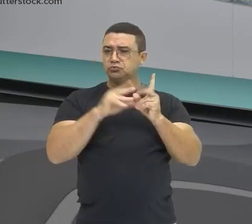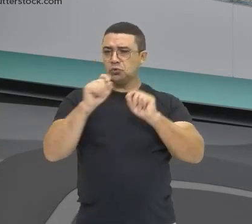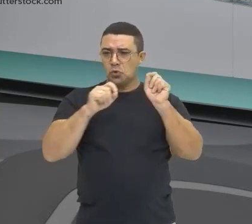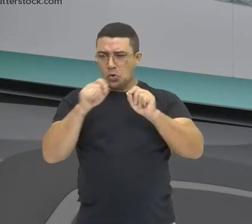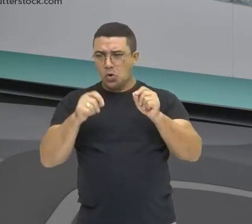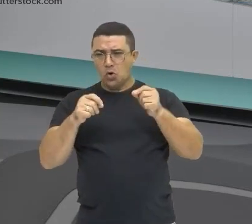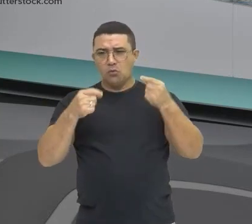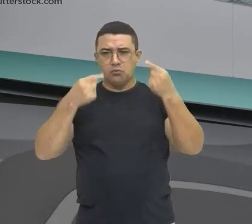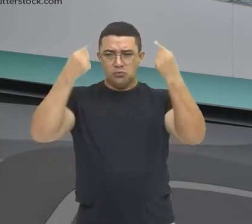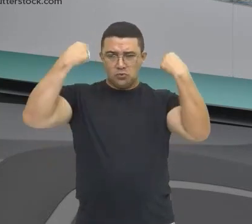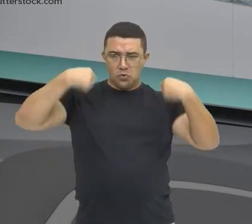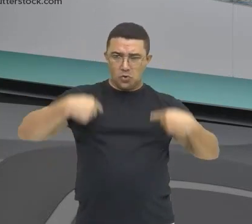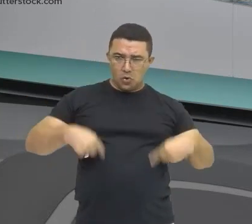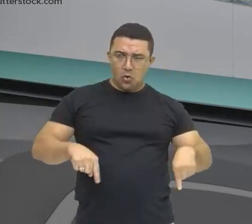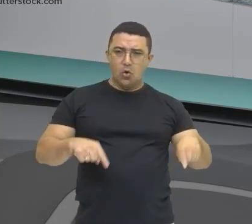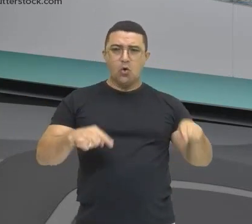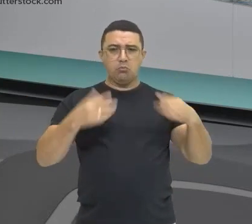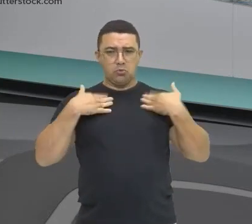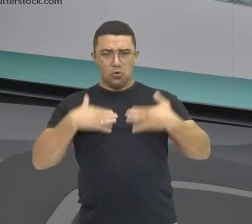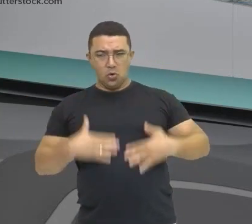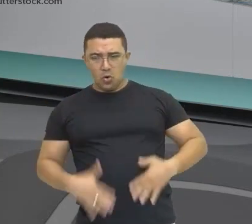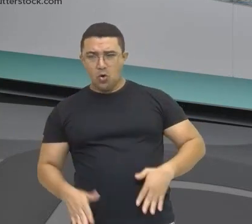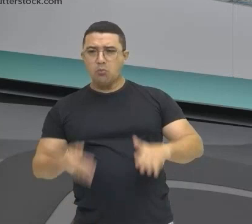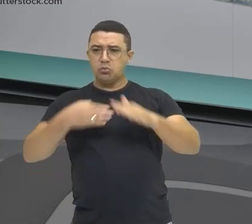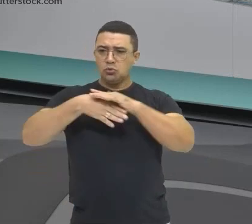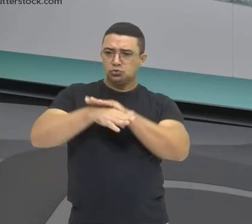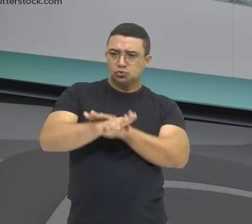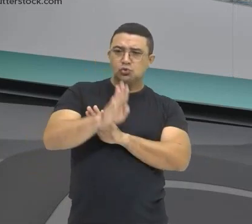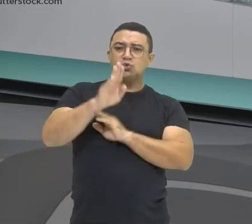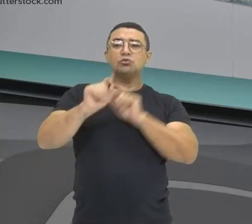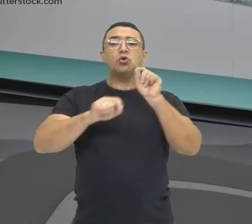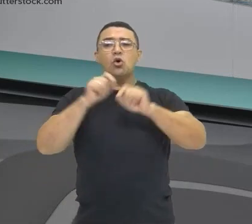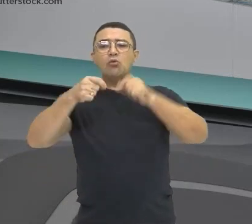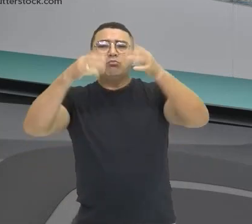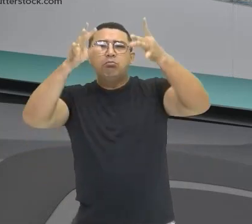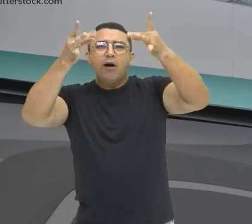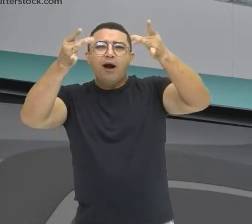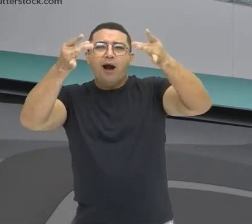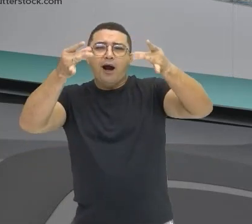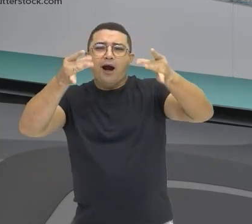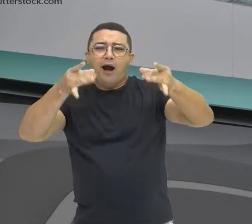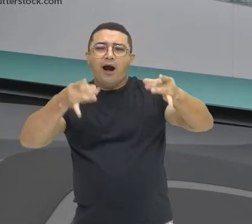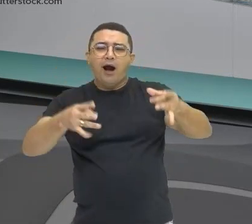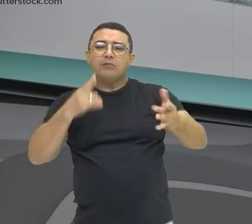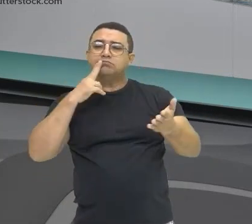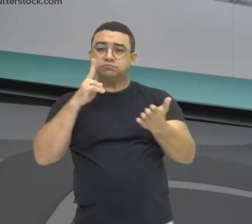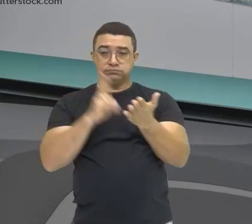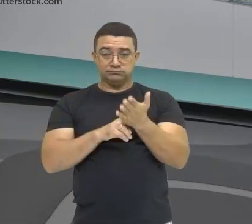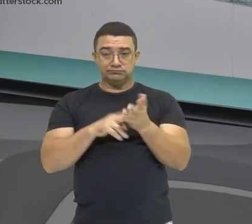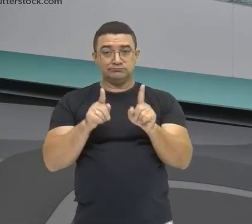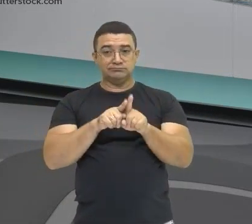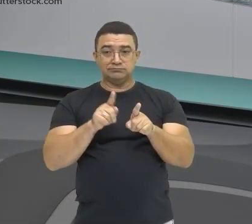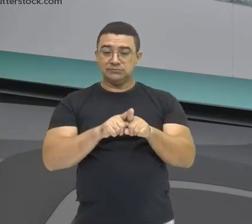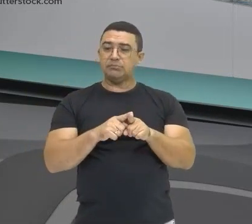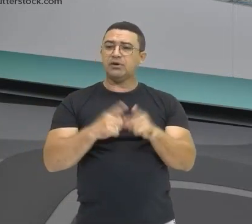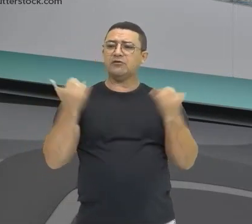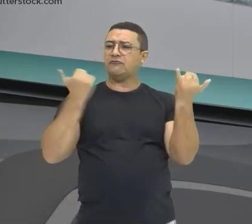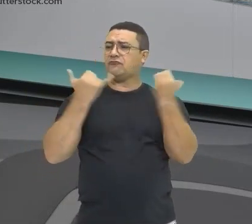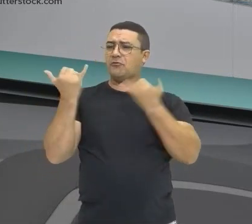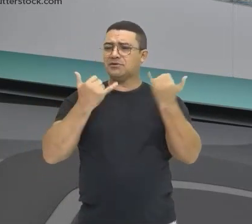eram fisicamente, seus costumes, tudo. E, além do mais, catalogar